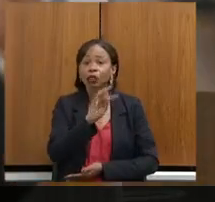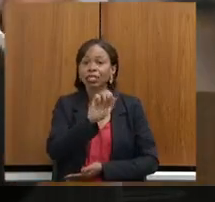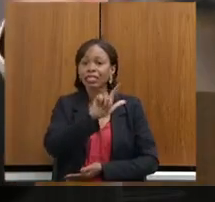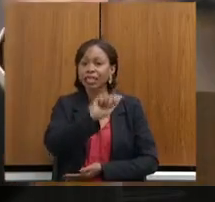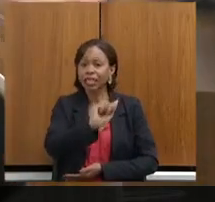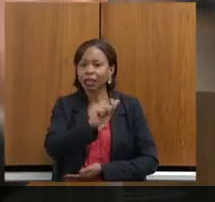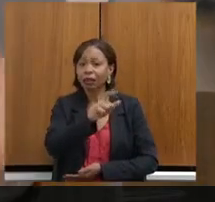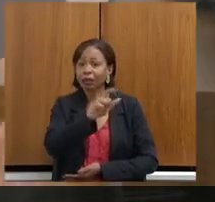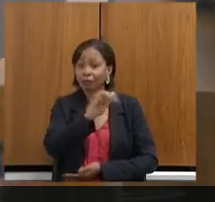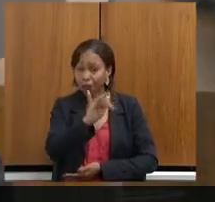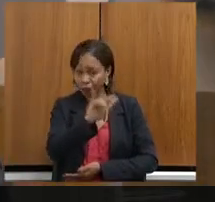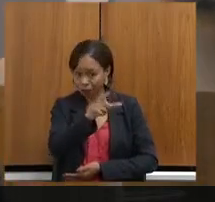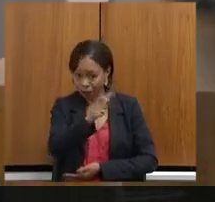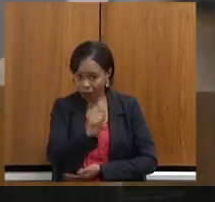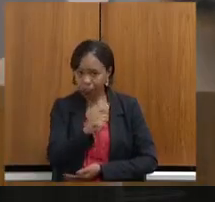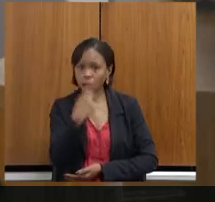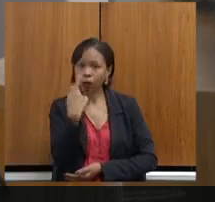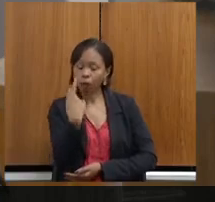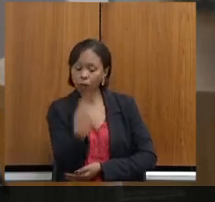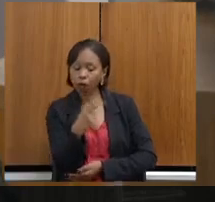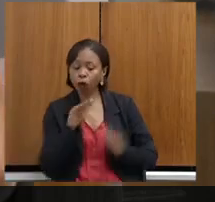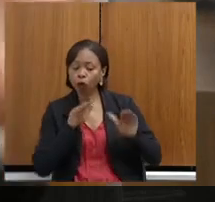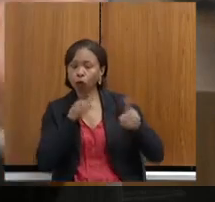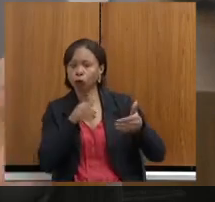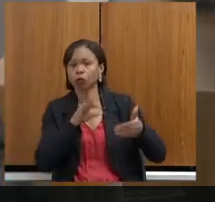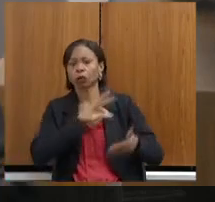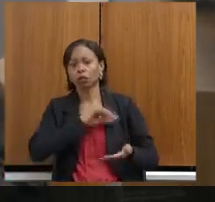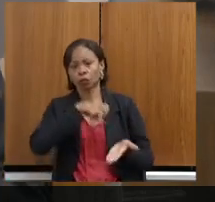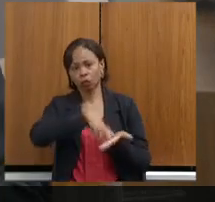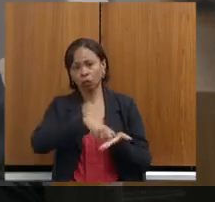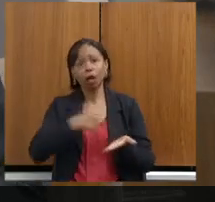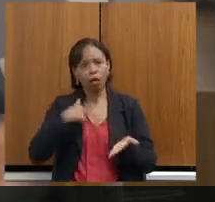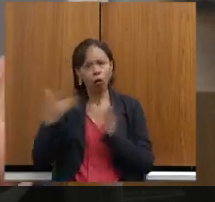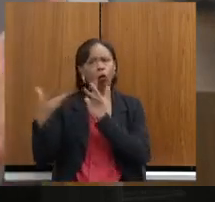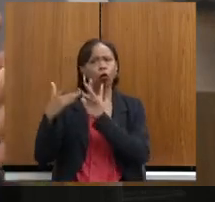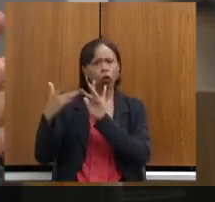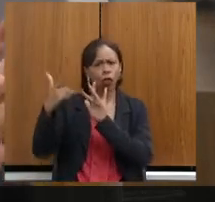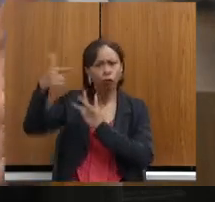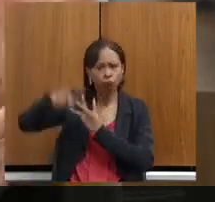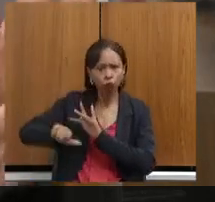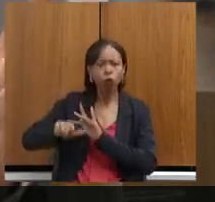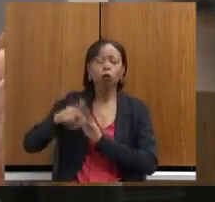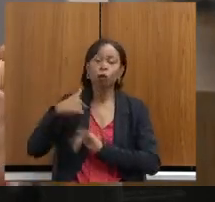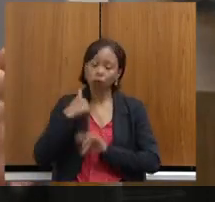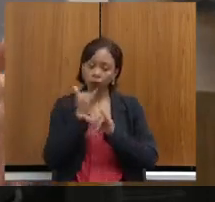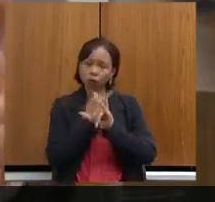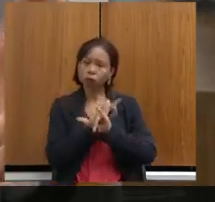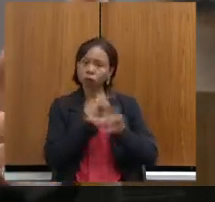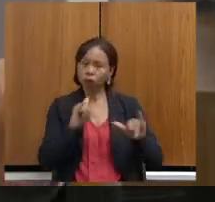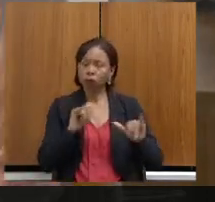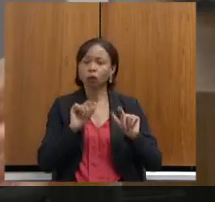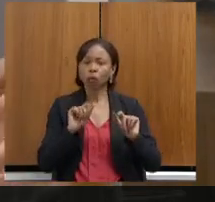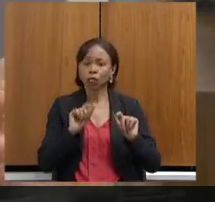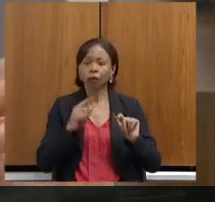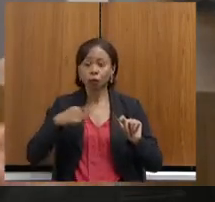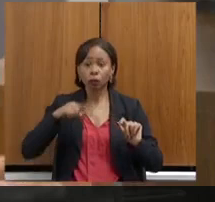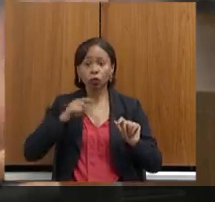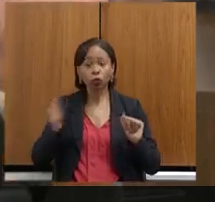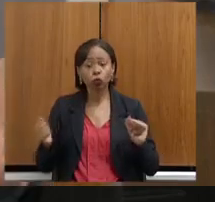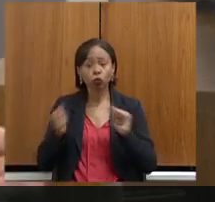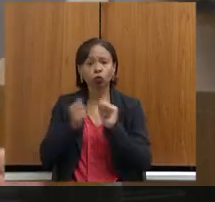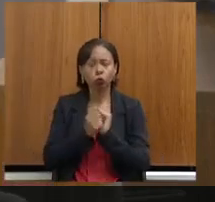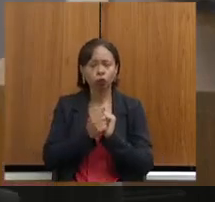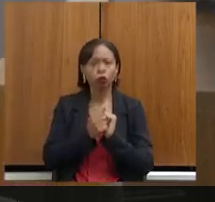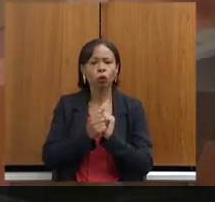polícia penal e eu voltei a fazer contato com ele e tô aqui para informar o senhor e nos sentarmos é junto ao